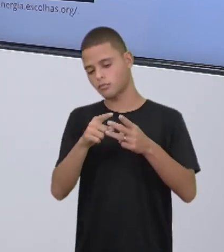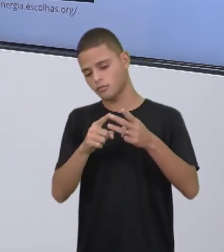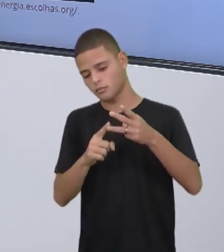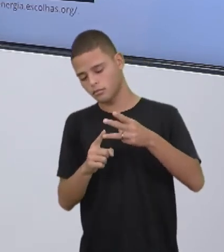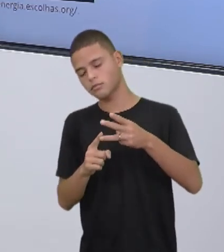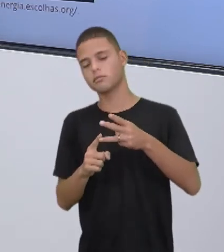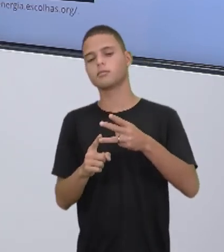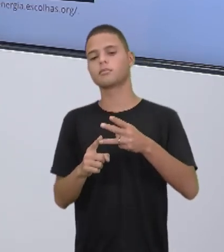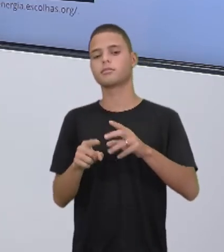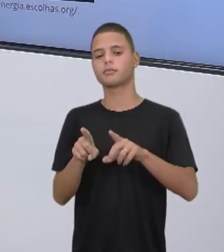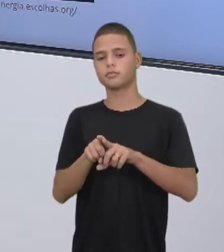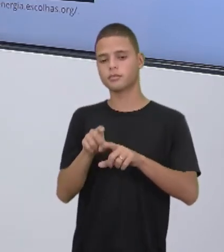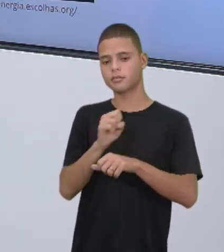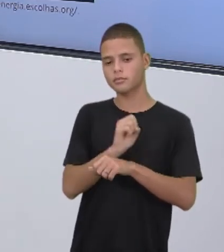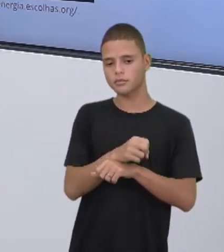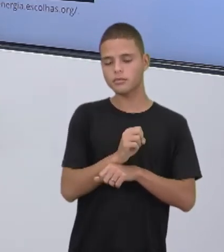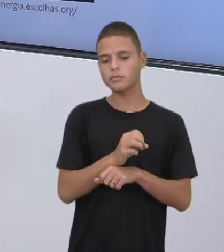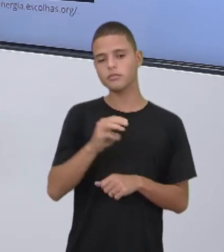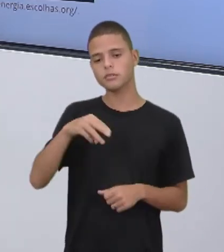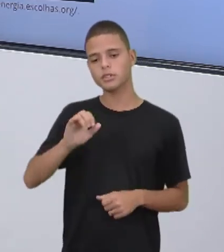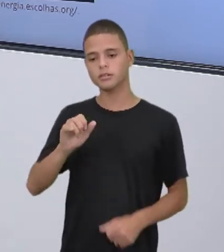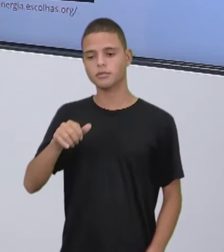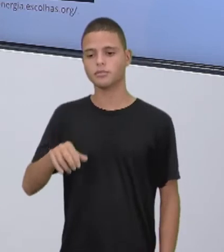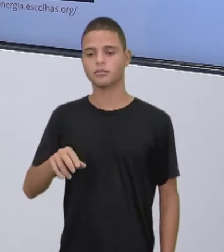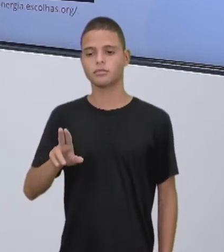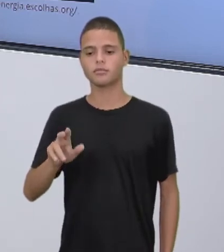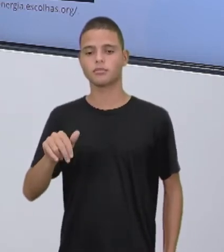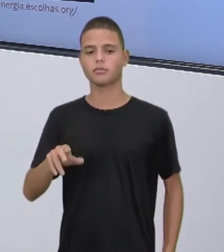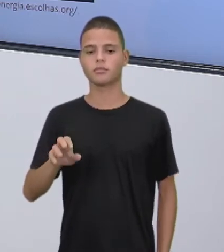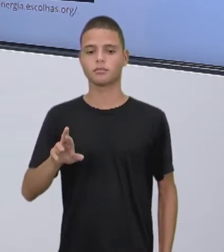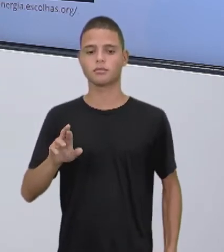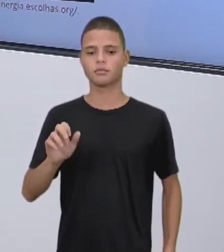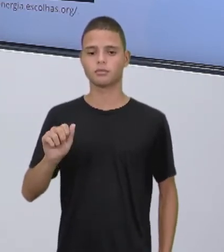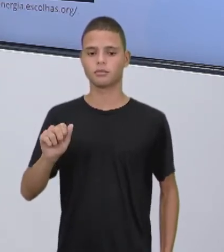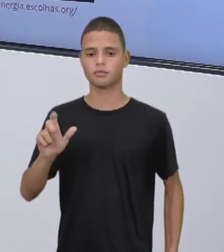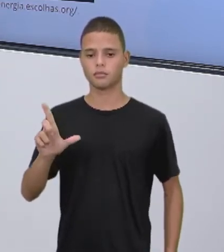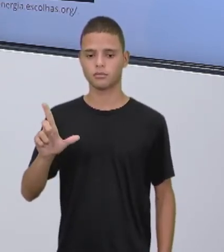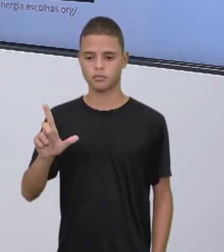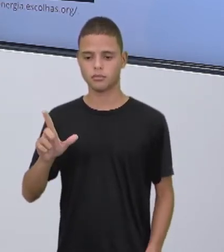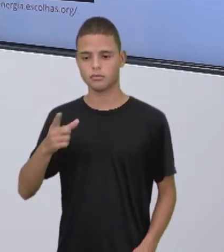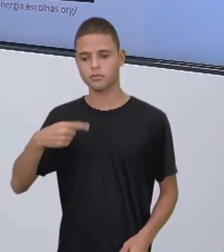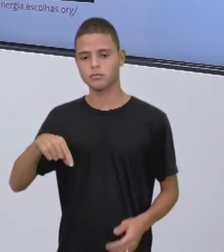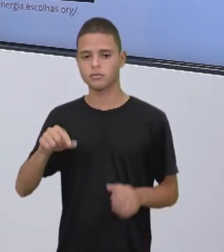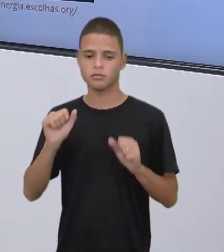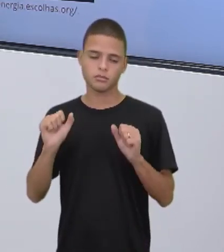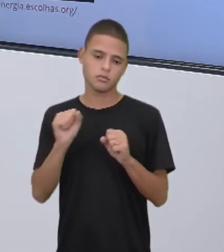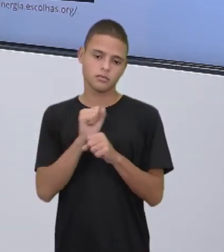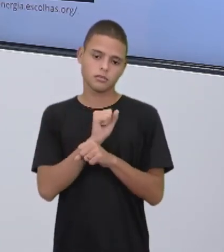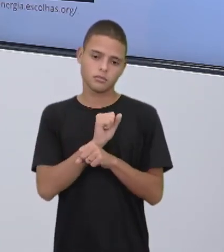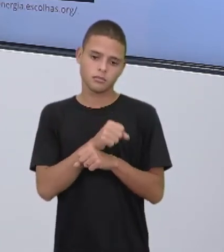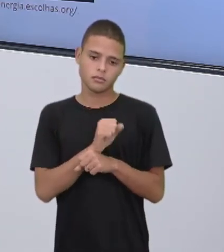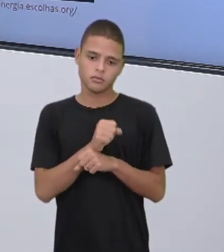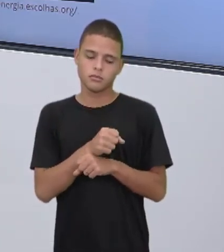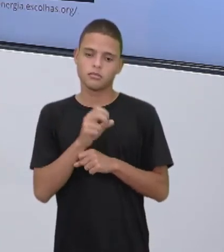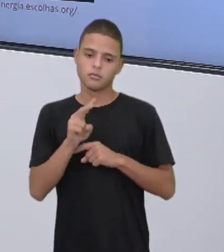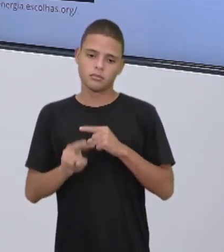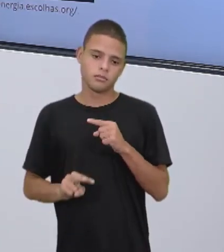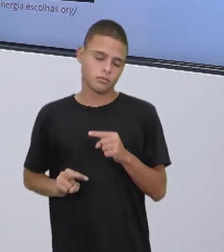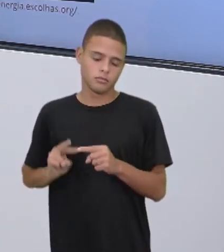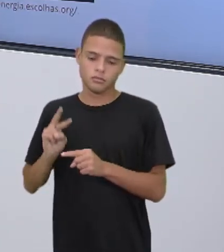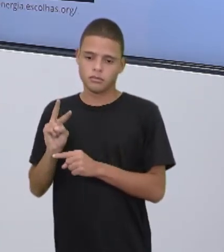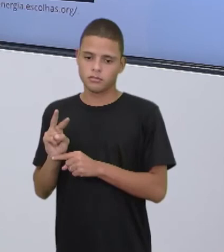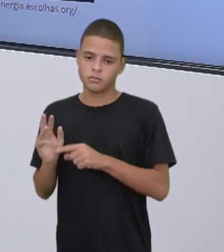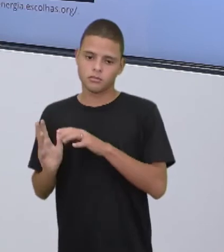com vegetal. O vegetal é biomassa, vem de lá da árvore, né? O que vem da árvore a gente pode deixar sustentável se você plantar